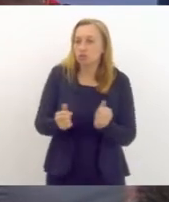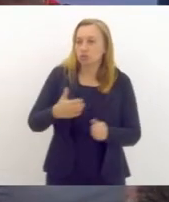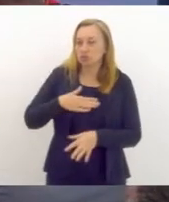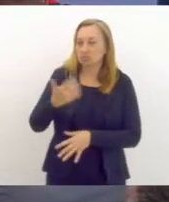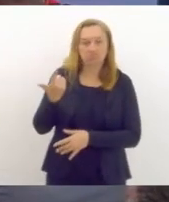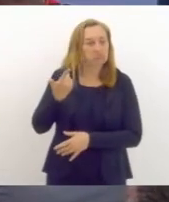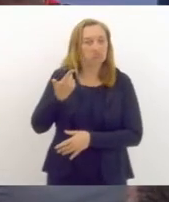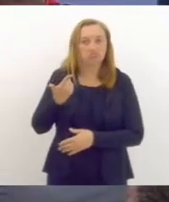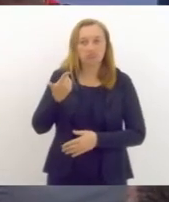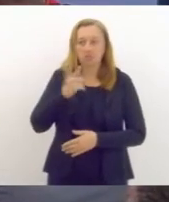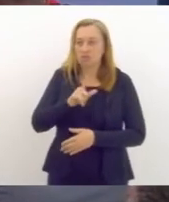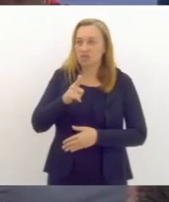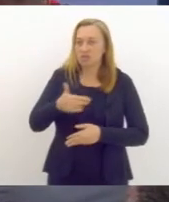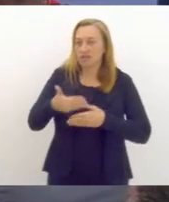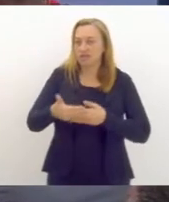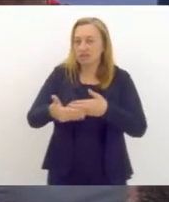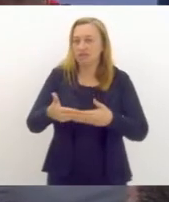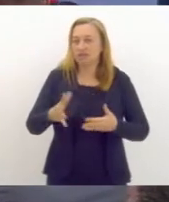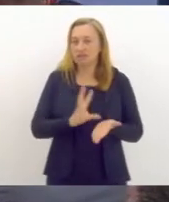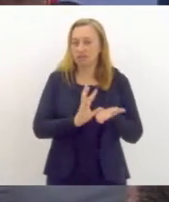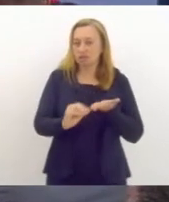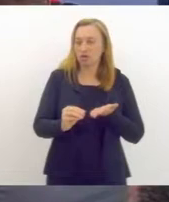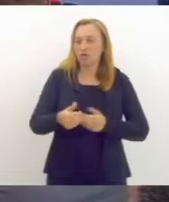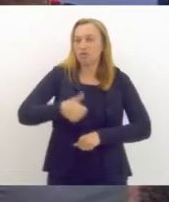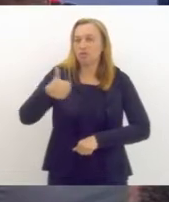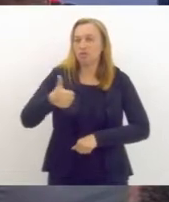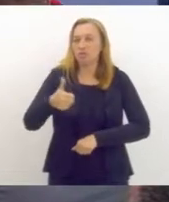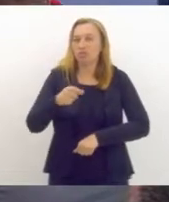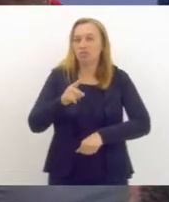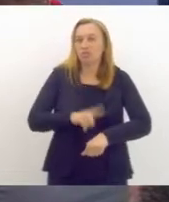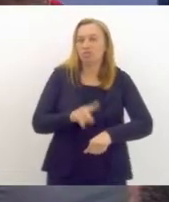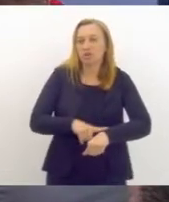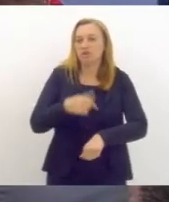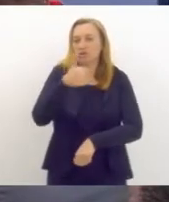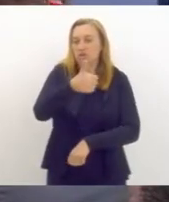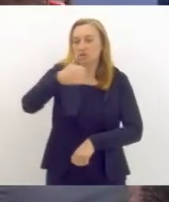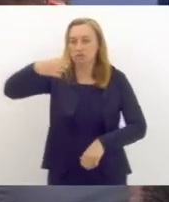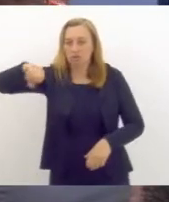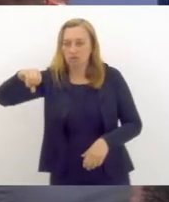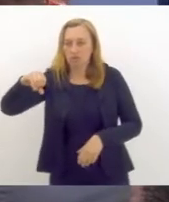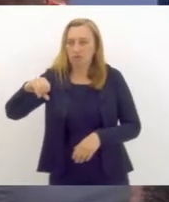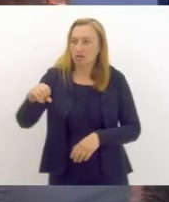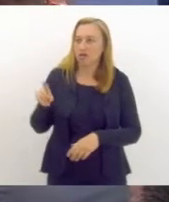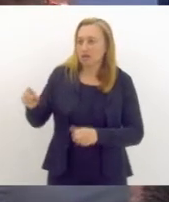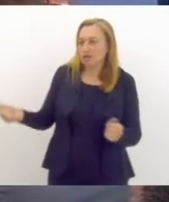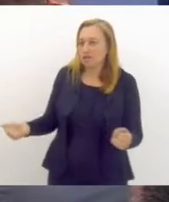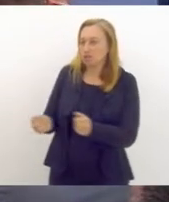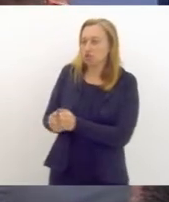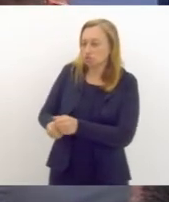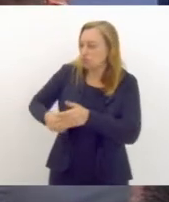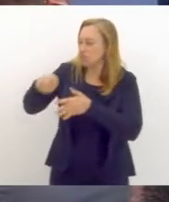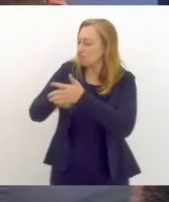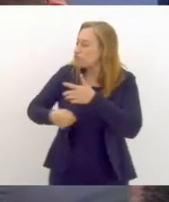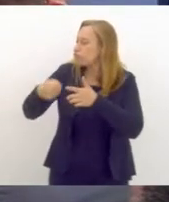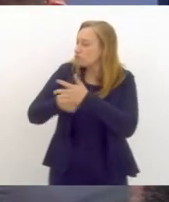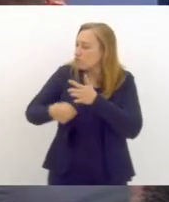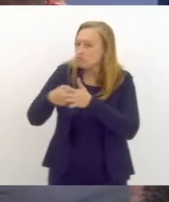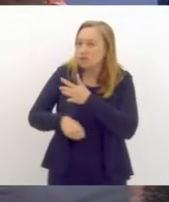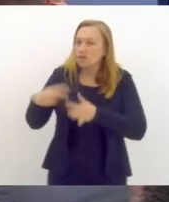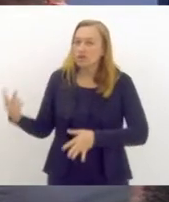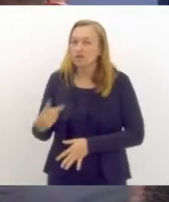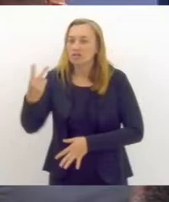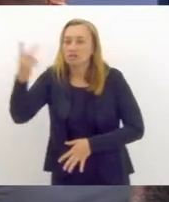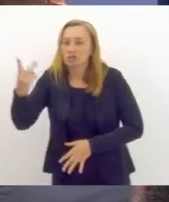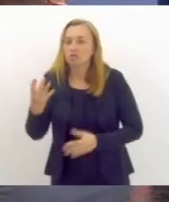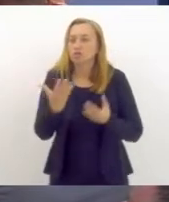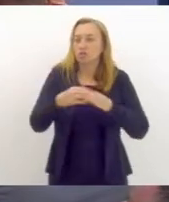não teria avançado nas pautas Desde o Primeiro Momento no mandato em 2019 ele tem sido um guerreiro incansável na ponta do concurso público da valorização das